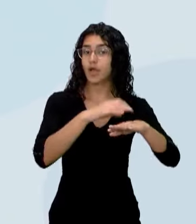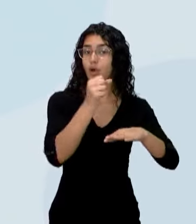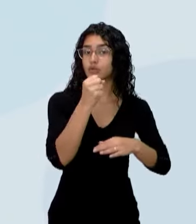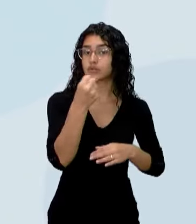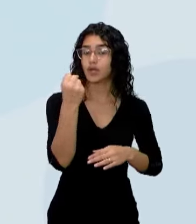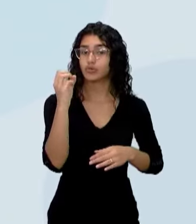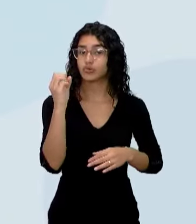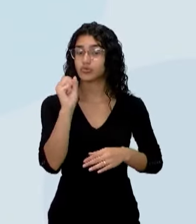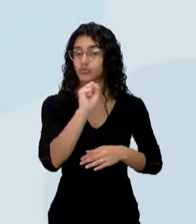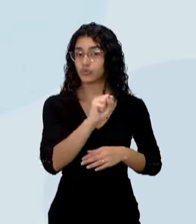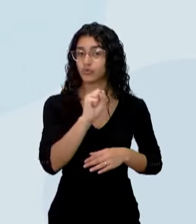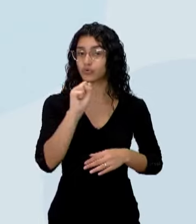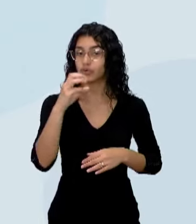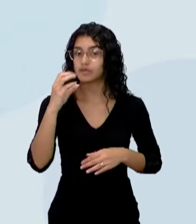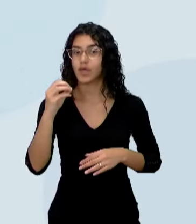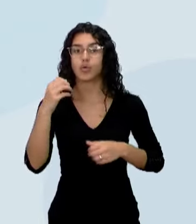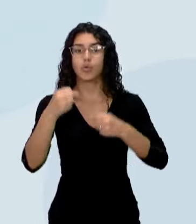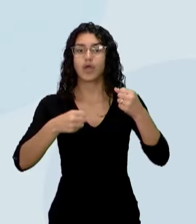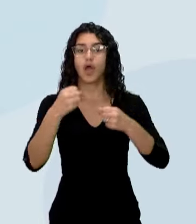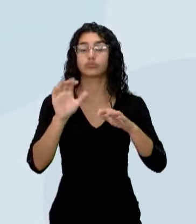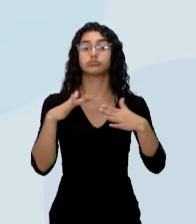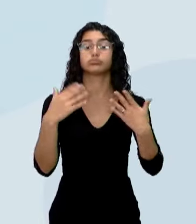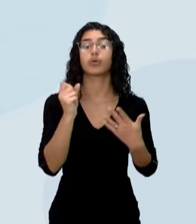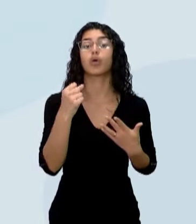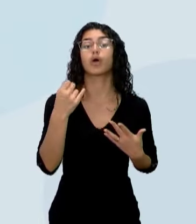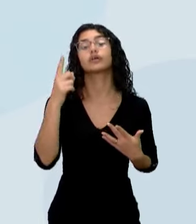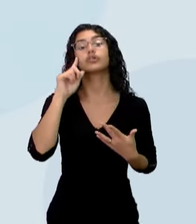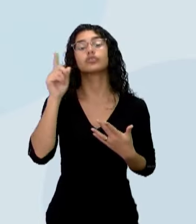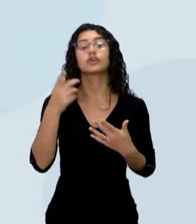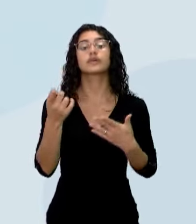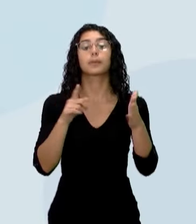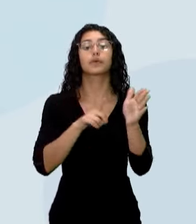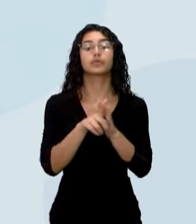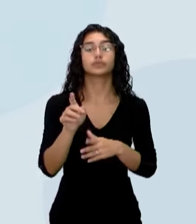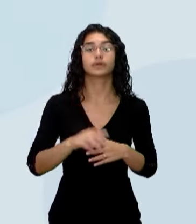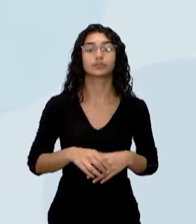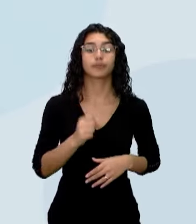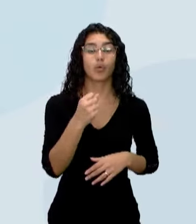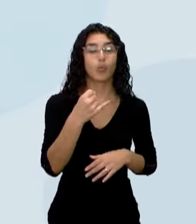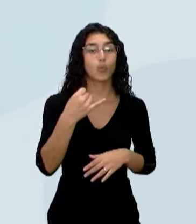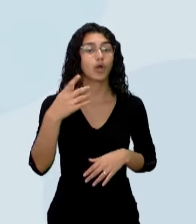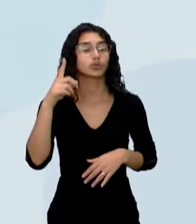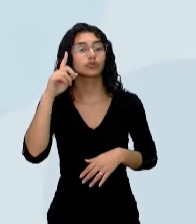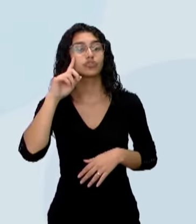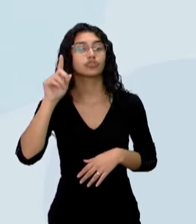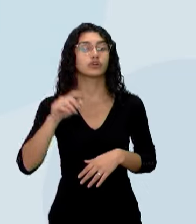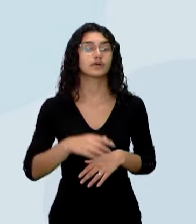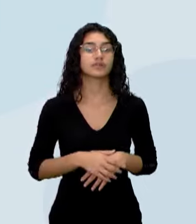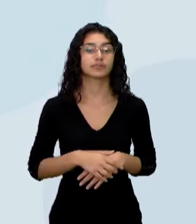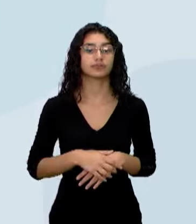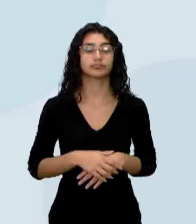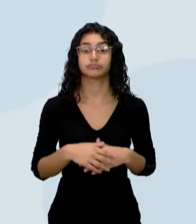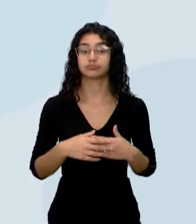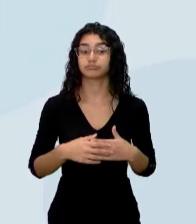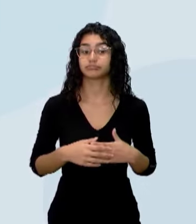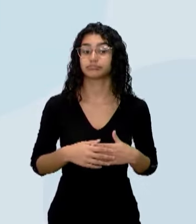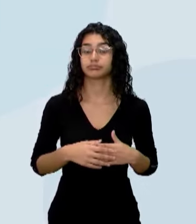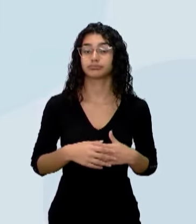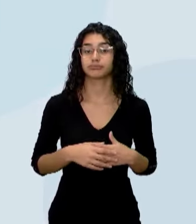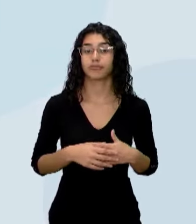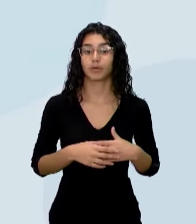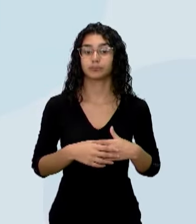880 carros? Né? Eu quero saber quantos dias, né? A pergunta é quantos dias. Então, olha só. O que eu tenho aqui?